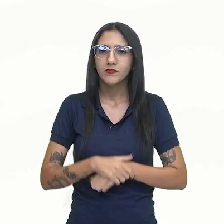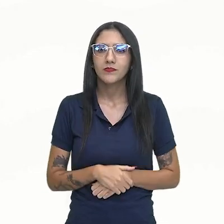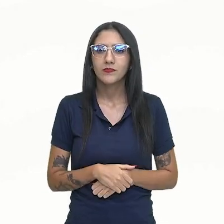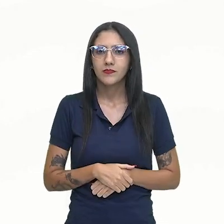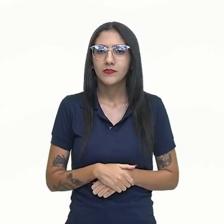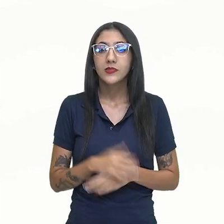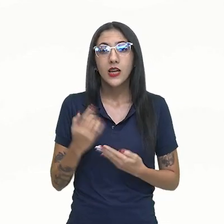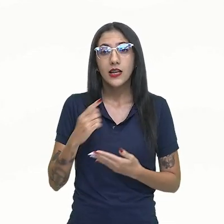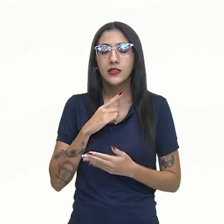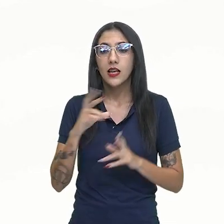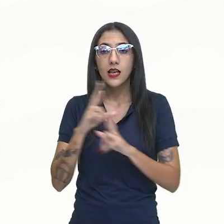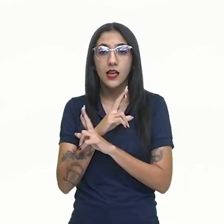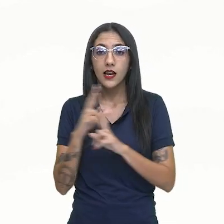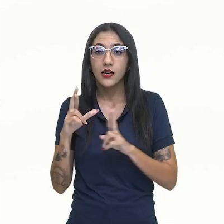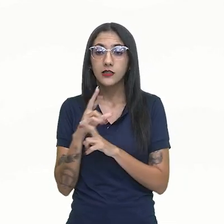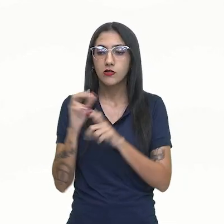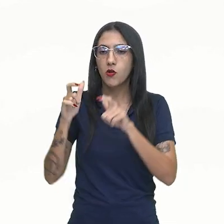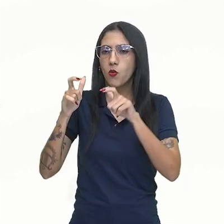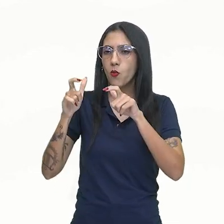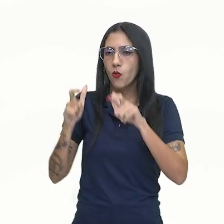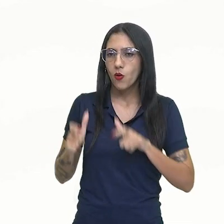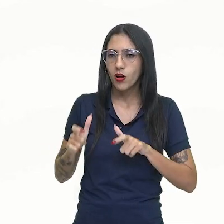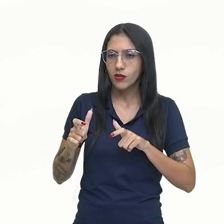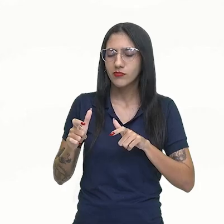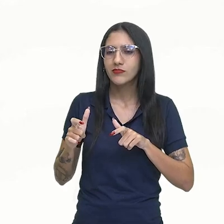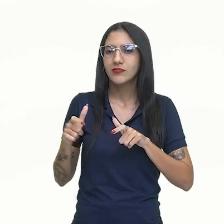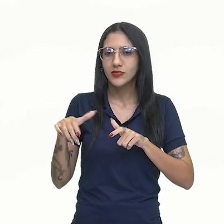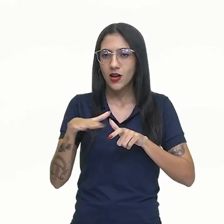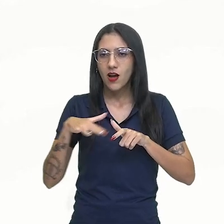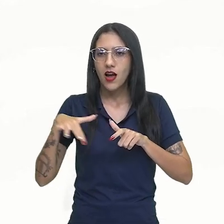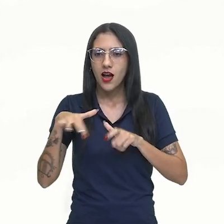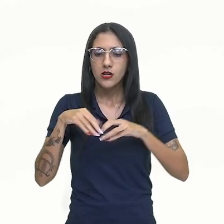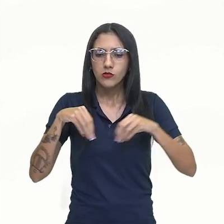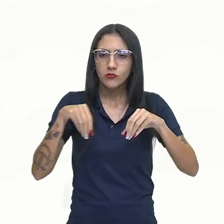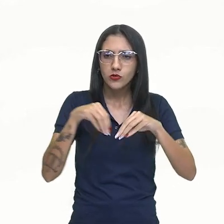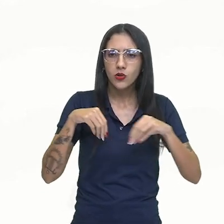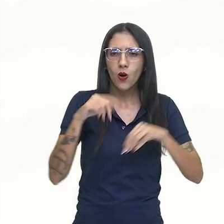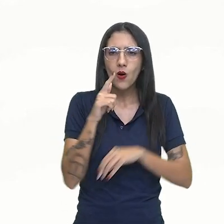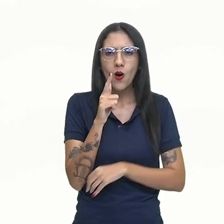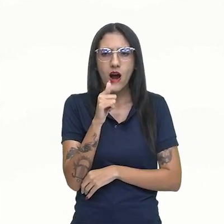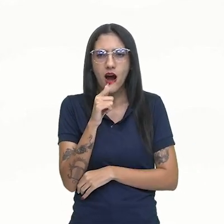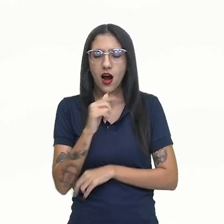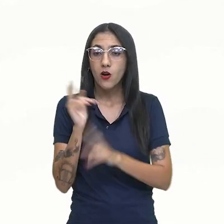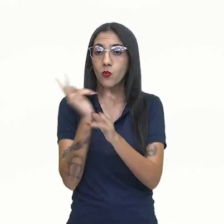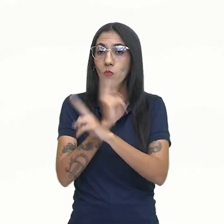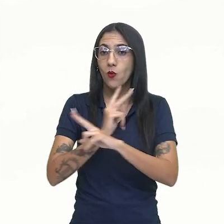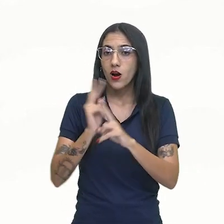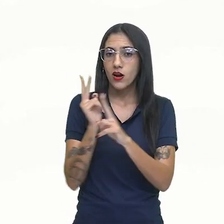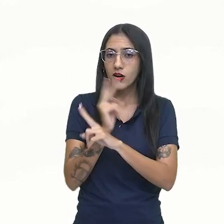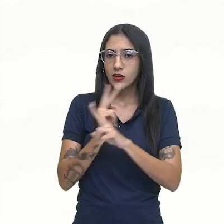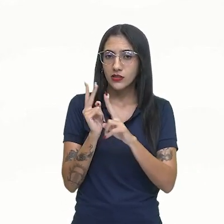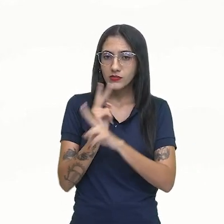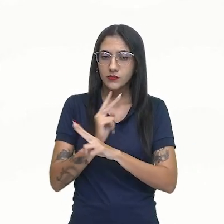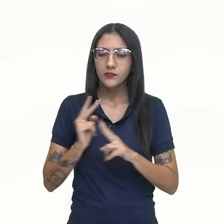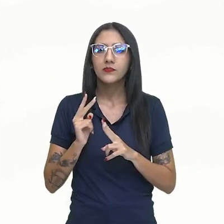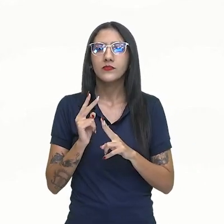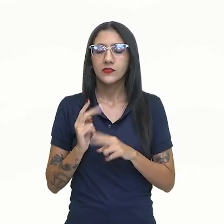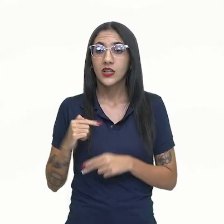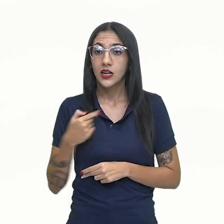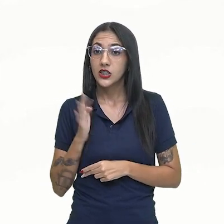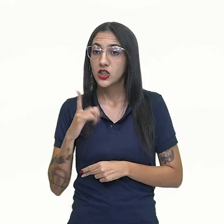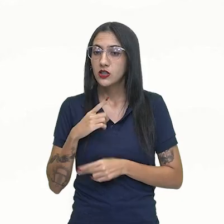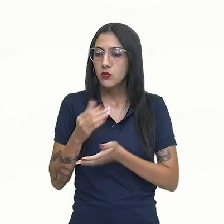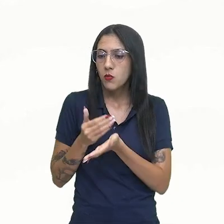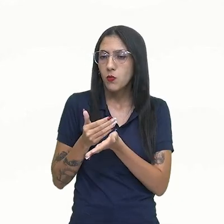Nós temos as interações com os ambientes, né, o solo, a água, o ar. Nós vamos começar a já falar